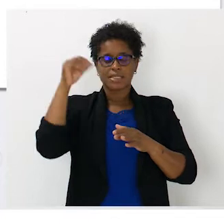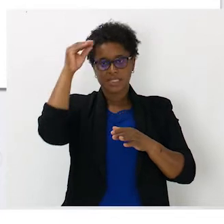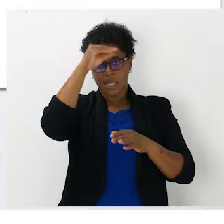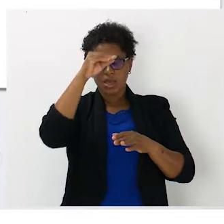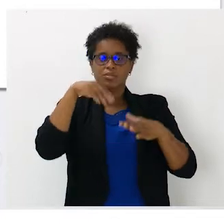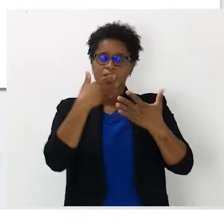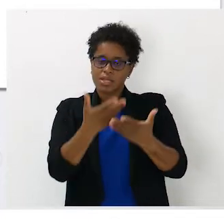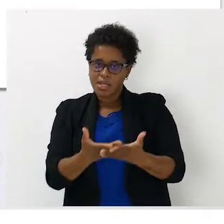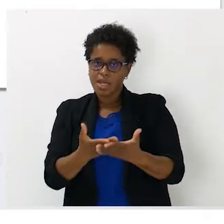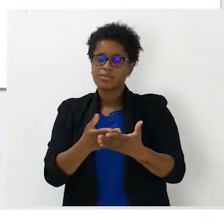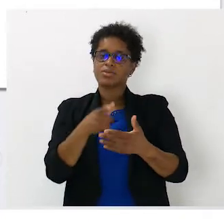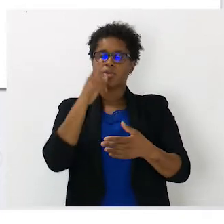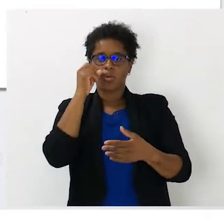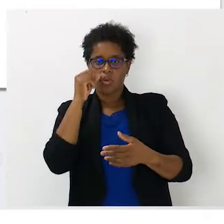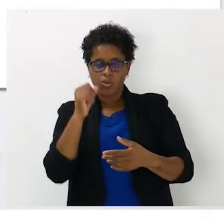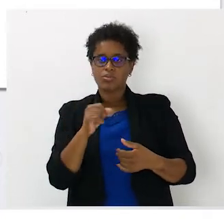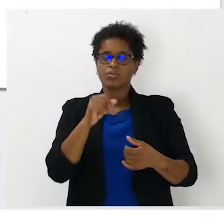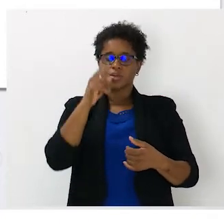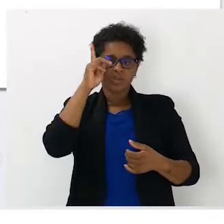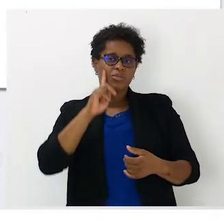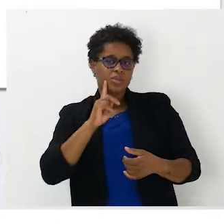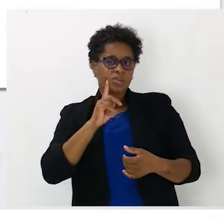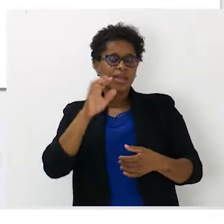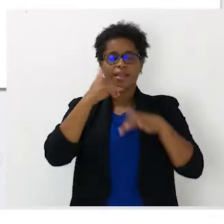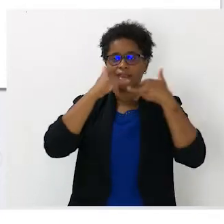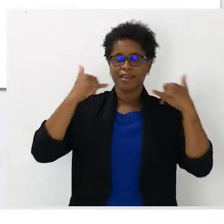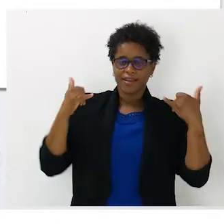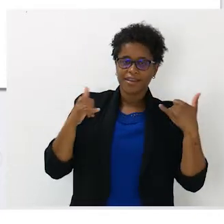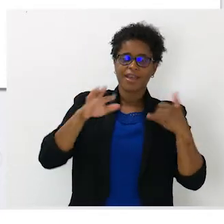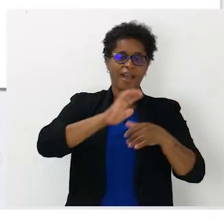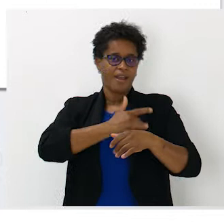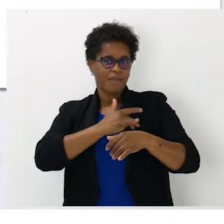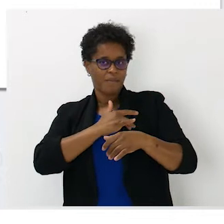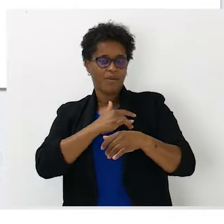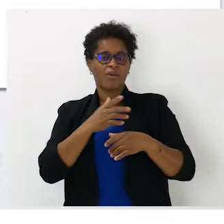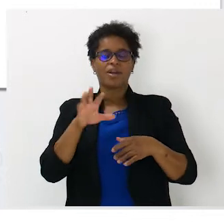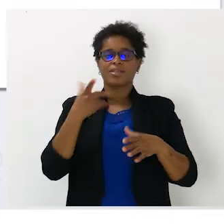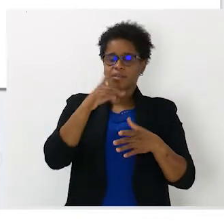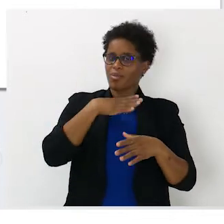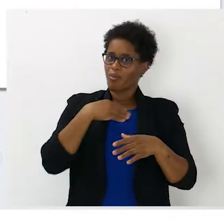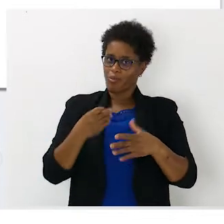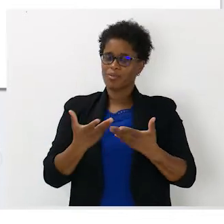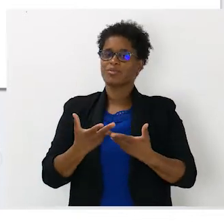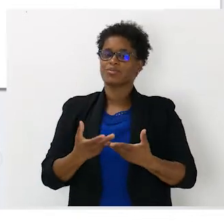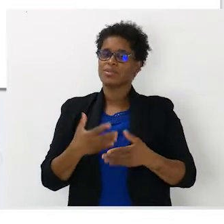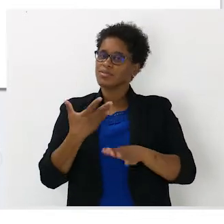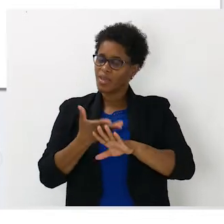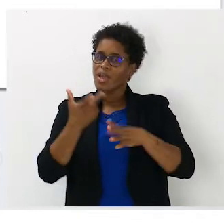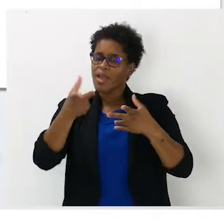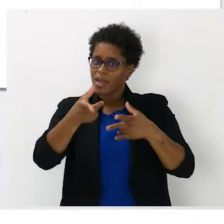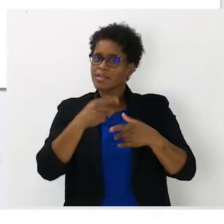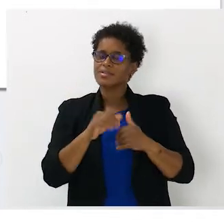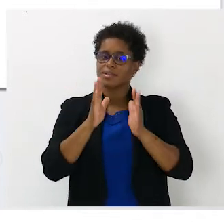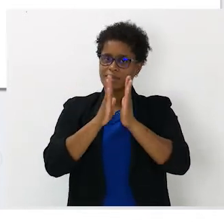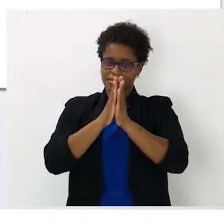feminino, da alegria, do amor, da fecundidade e do prazer. Esta deusa era muito